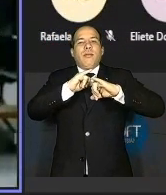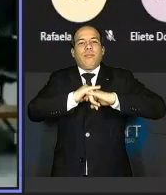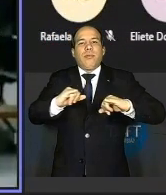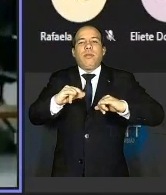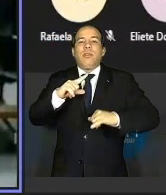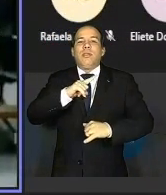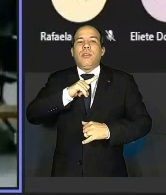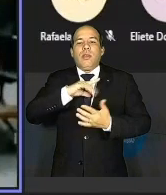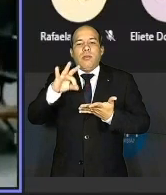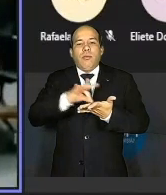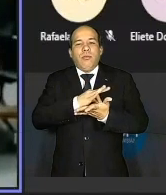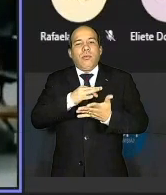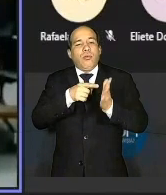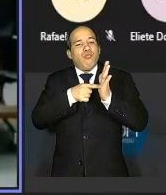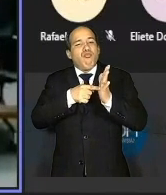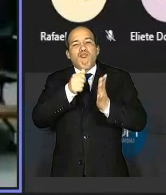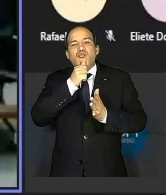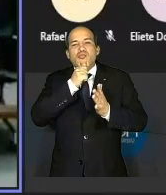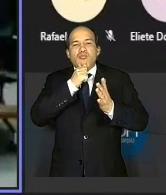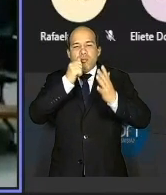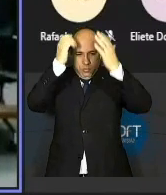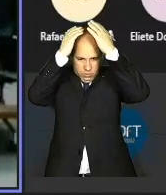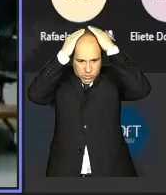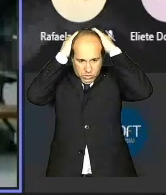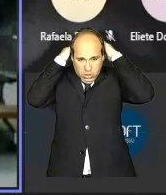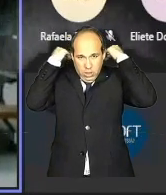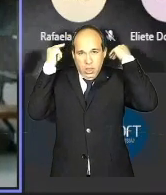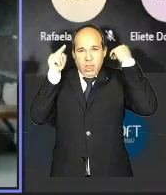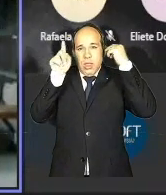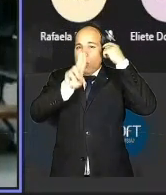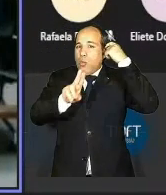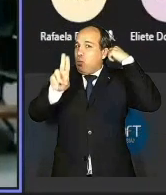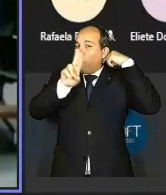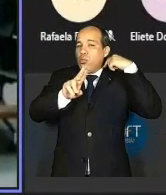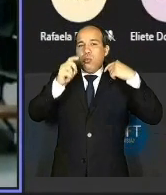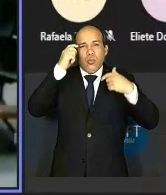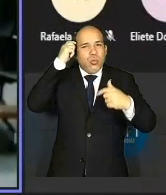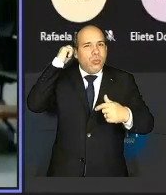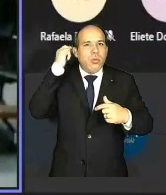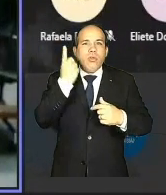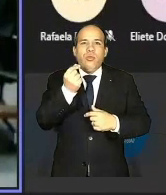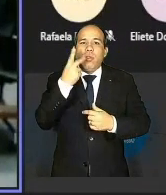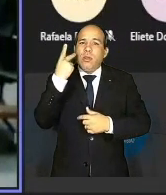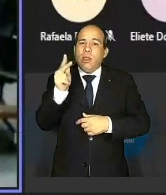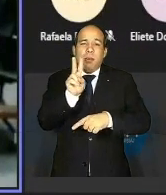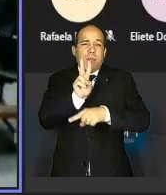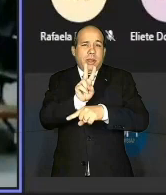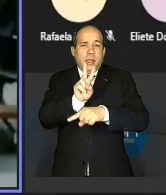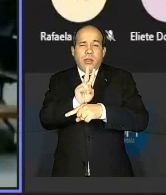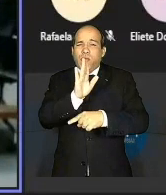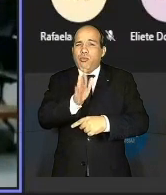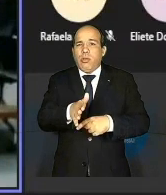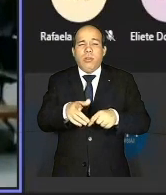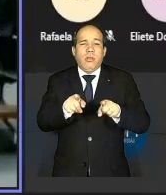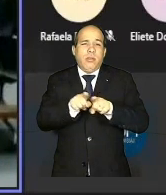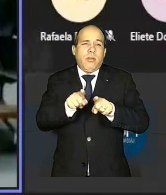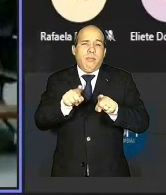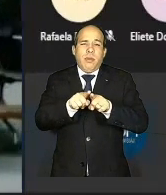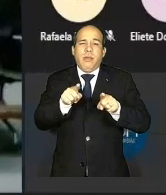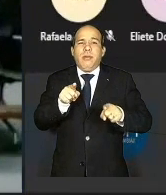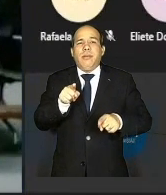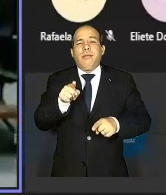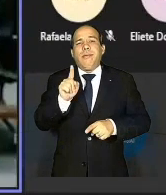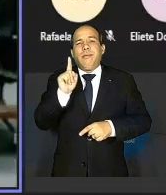E aí alega aqui vício de consentimento que não restou demonstrado. Ela usou parte do dinheiro que lhe foi